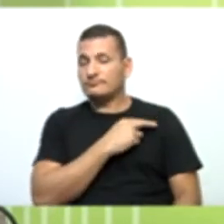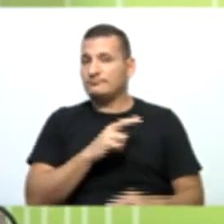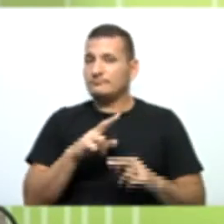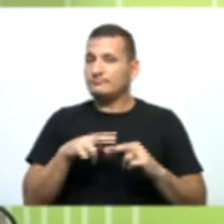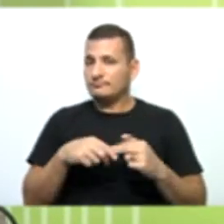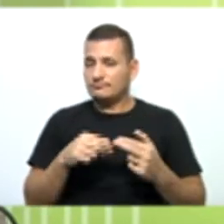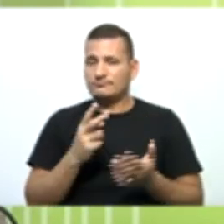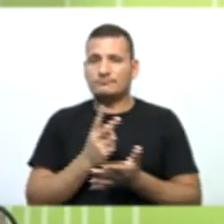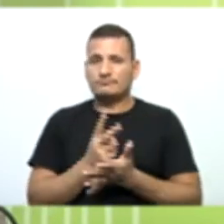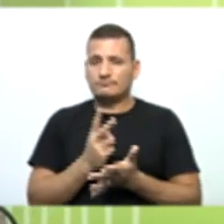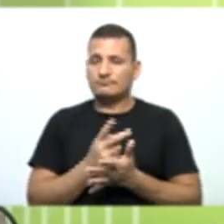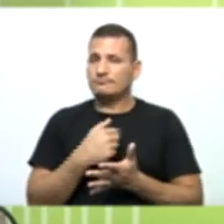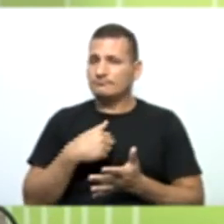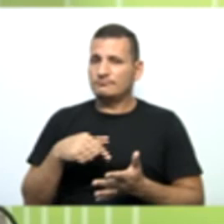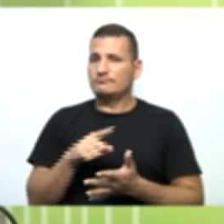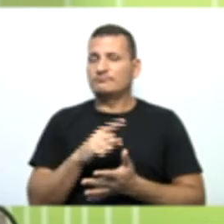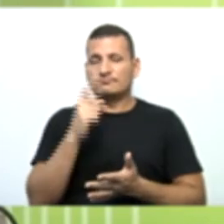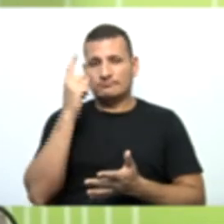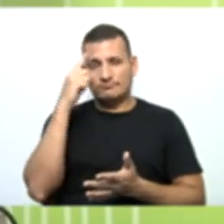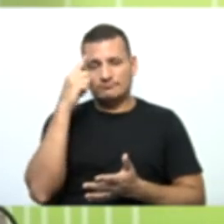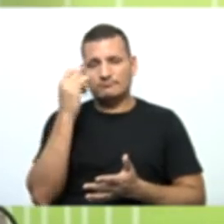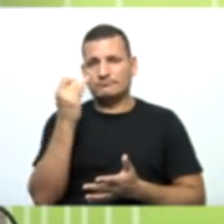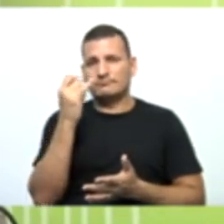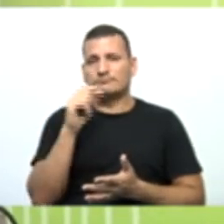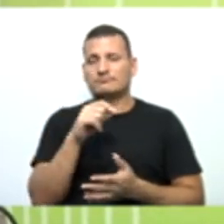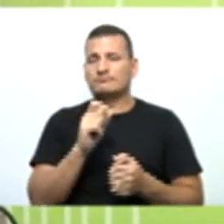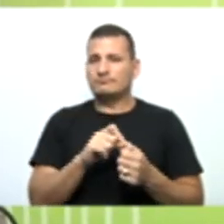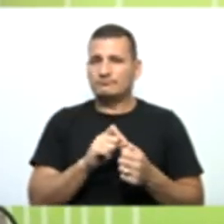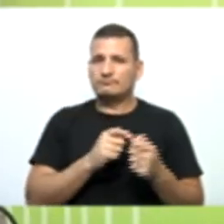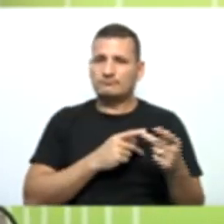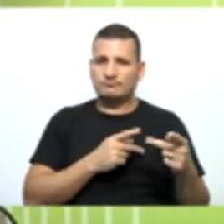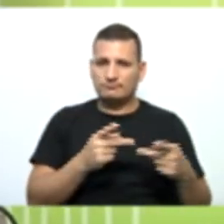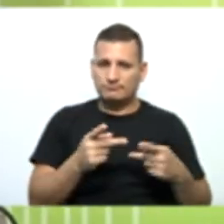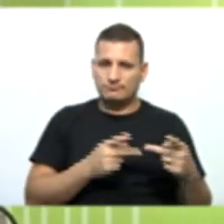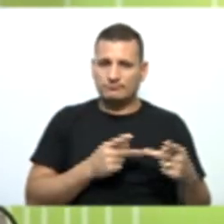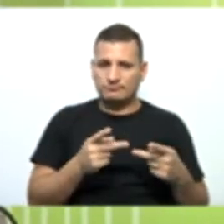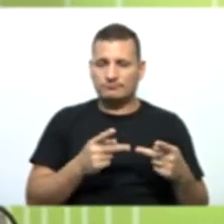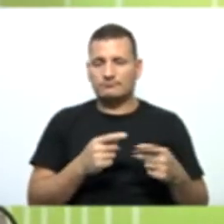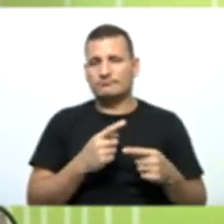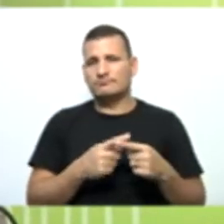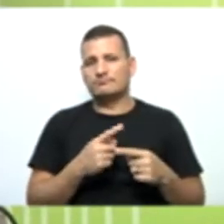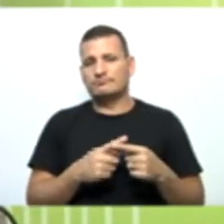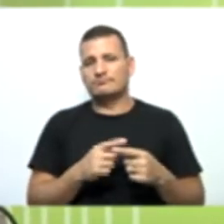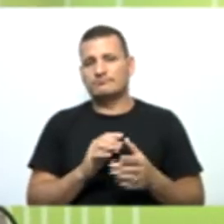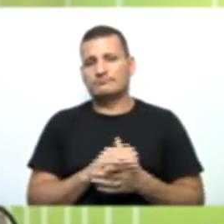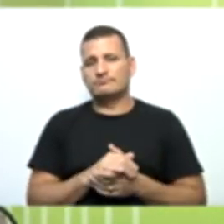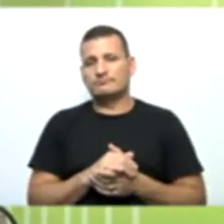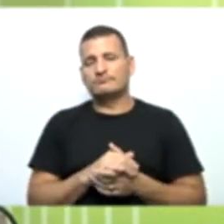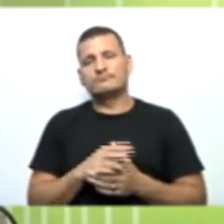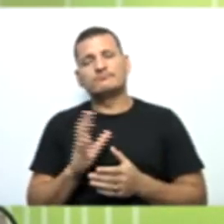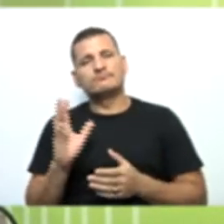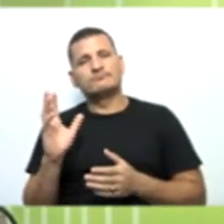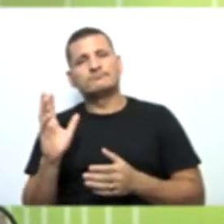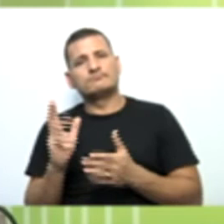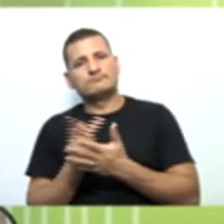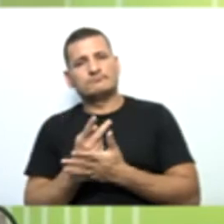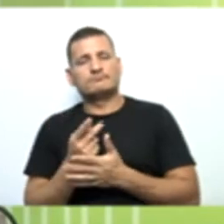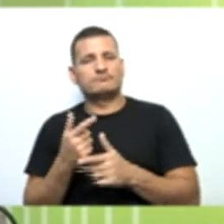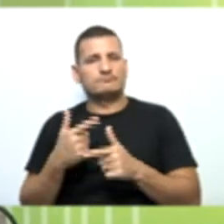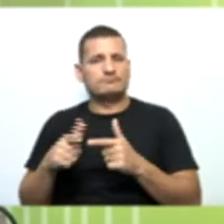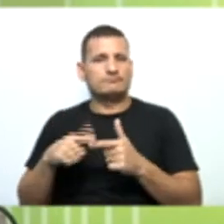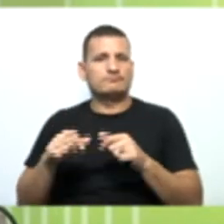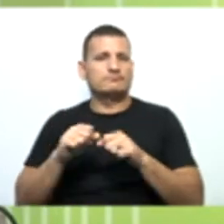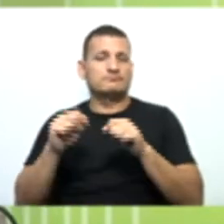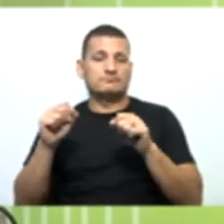em consideração aqui, ó, faça o projeto, porque o que acontece? Aconteceu uma situação dessa, houve um problema no sistema.